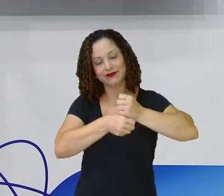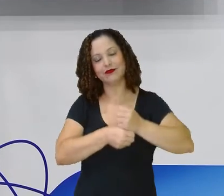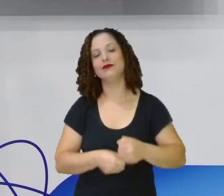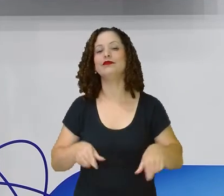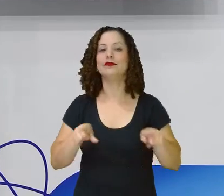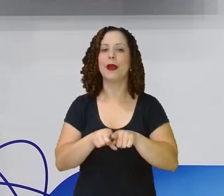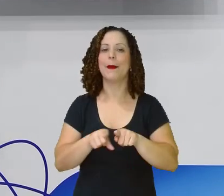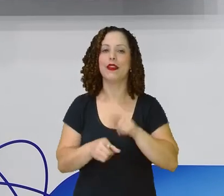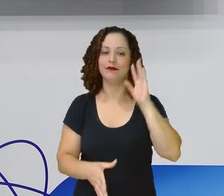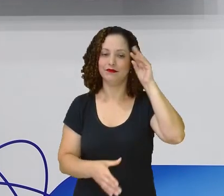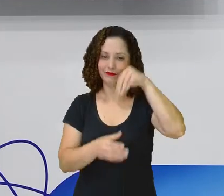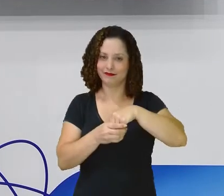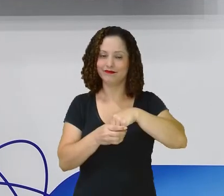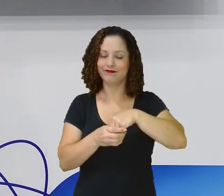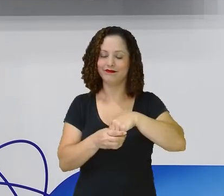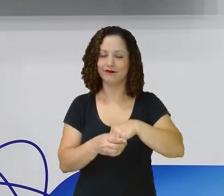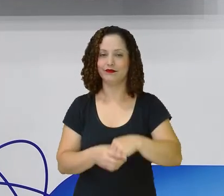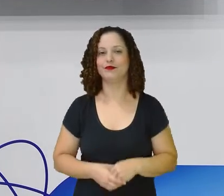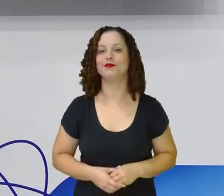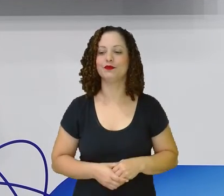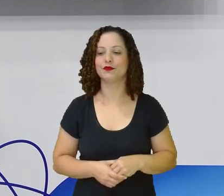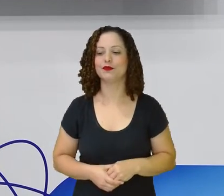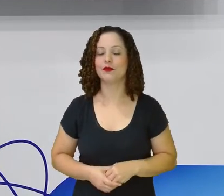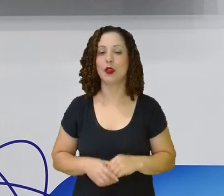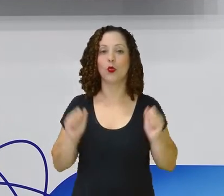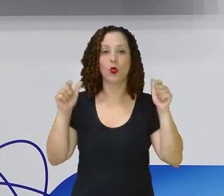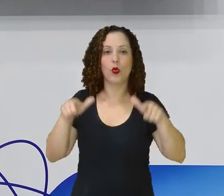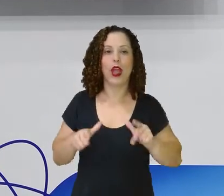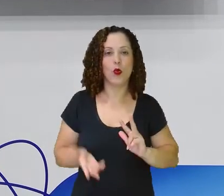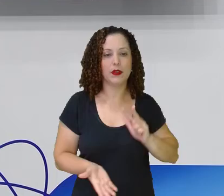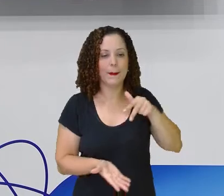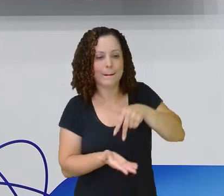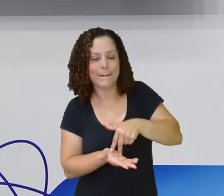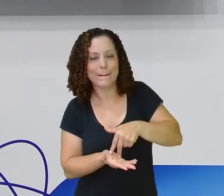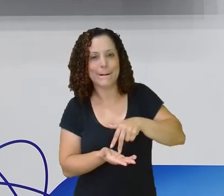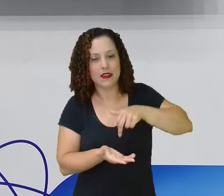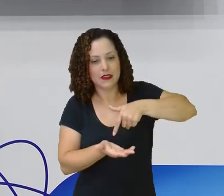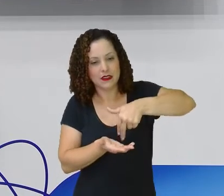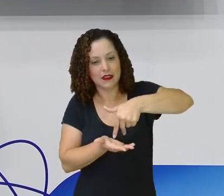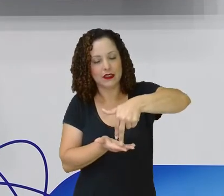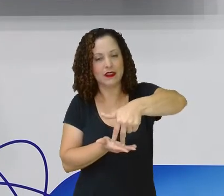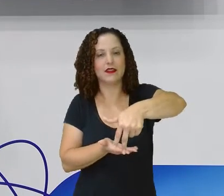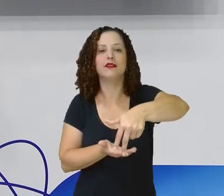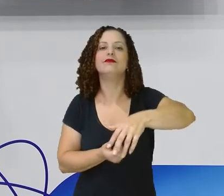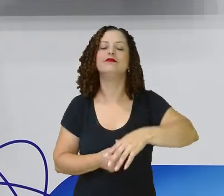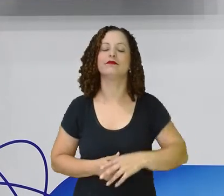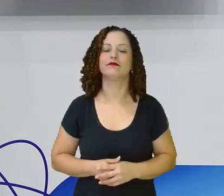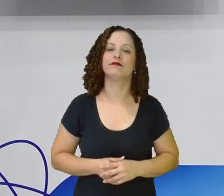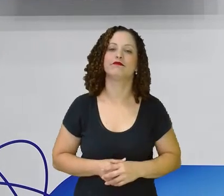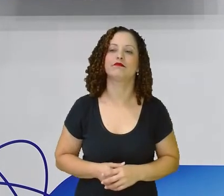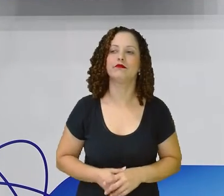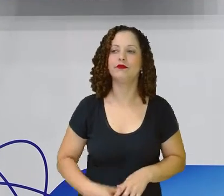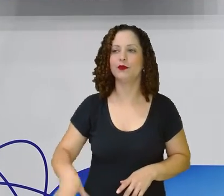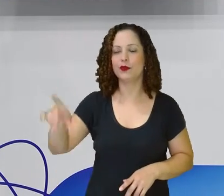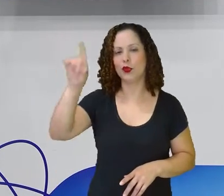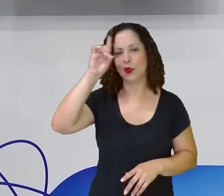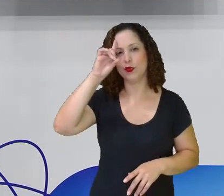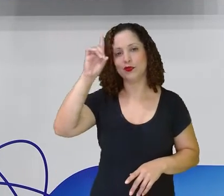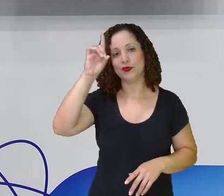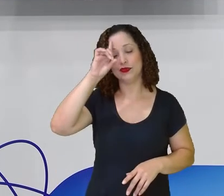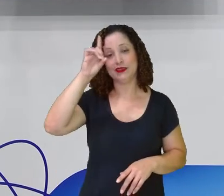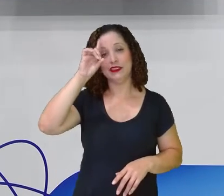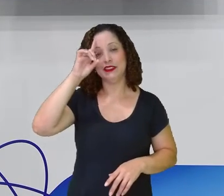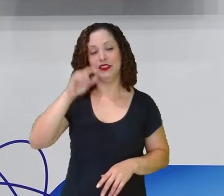da atmosfera, mas eu quero dizer que é o local onde a gente pisa, né? Onde a gente está, né? Todos os dias, por